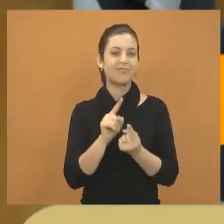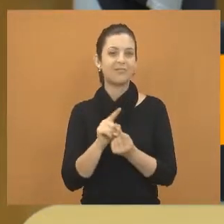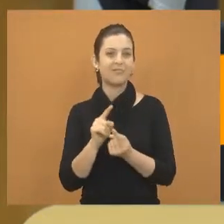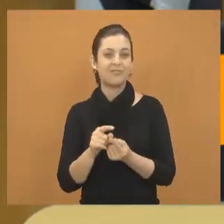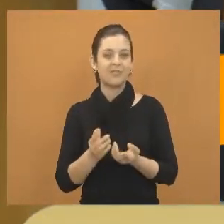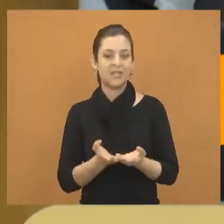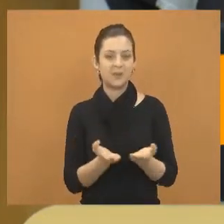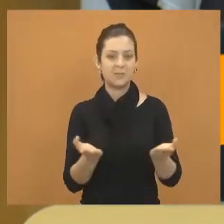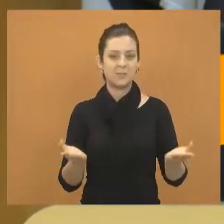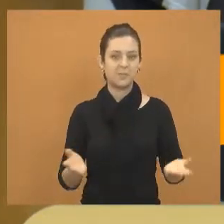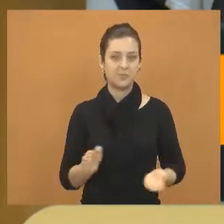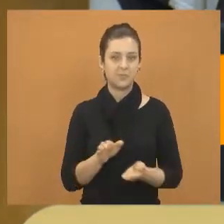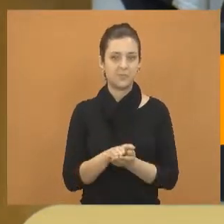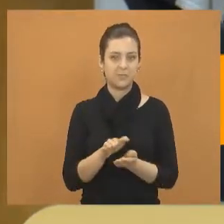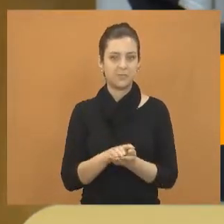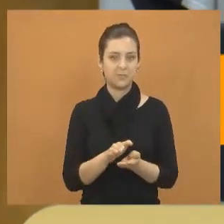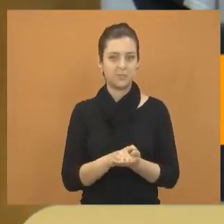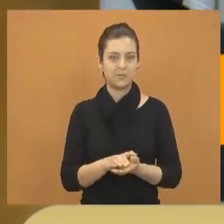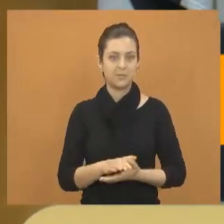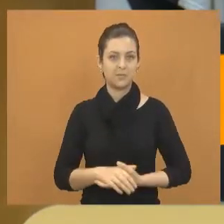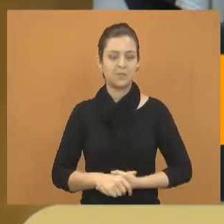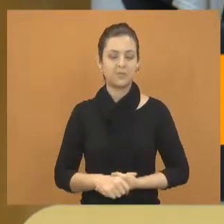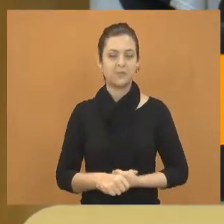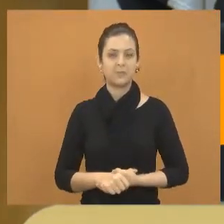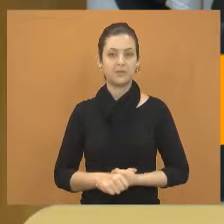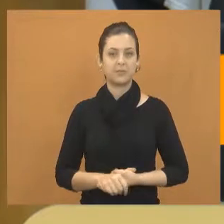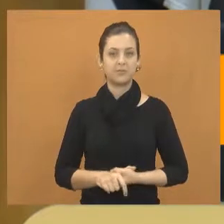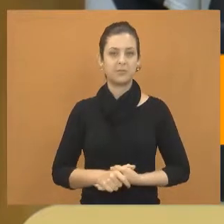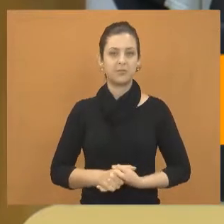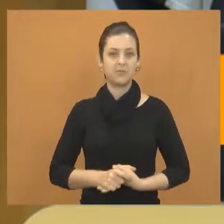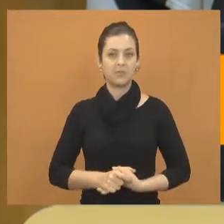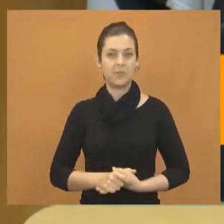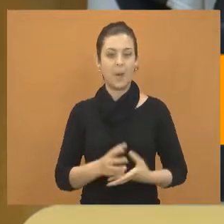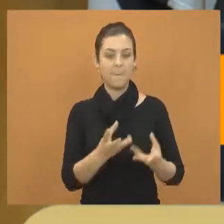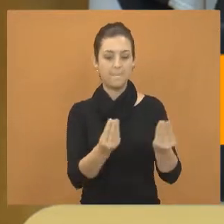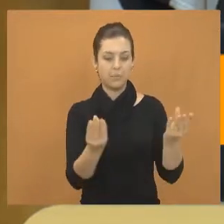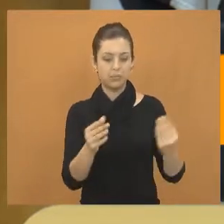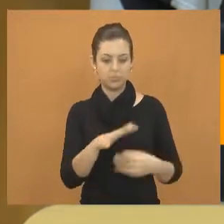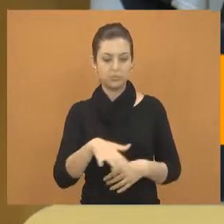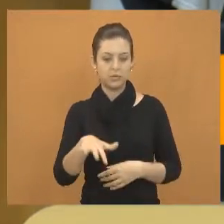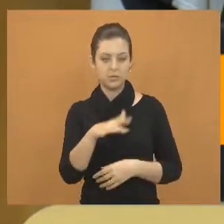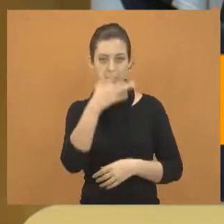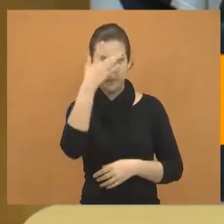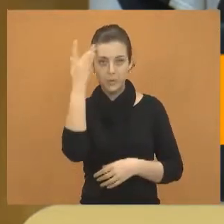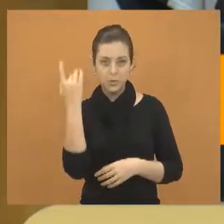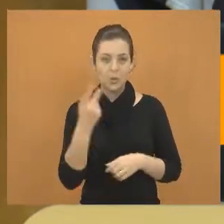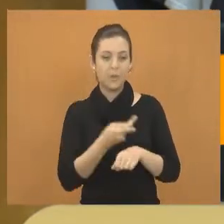que é prestado para o município de Jacareí. Então, muitos desses munícipes